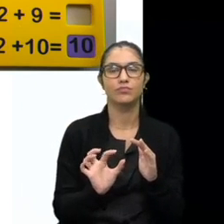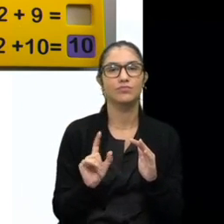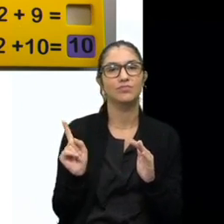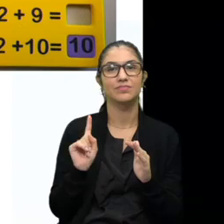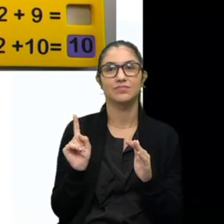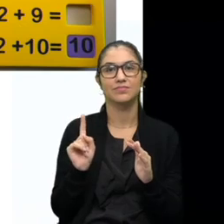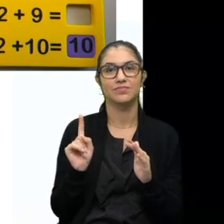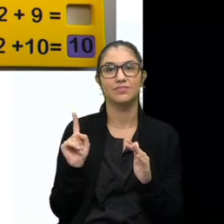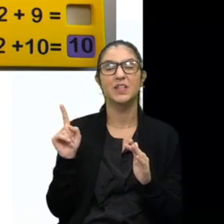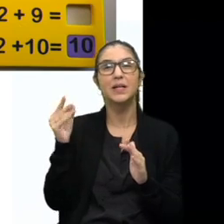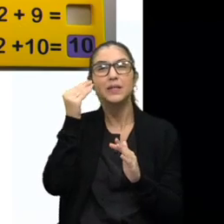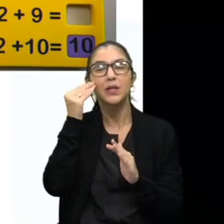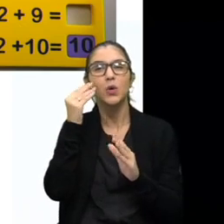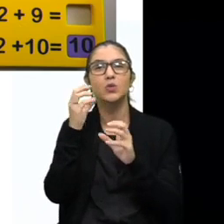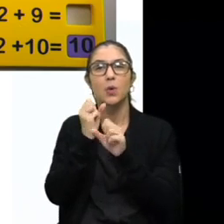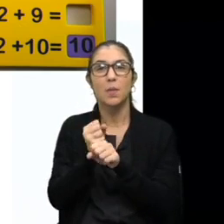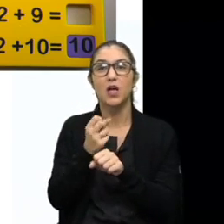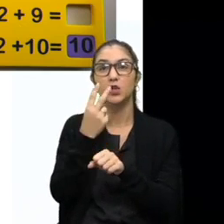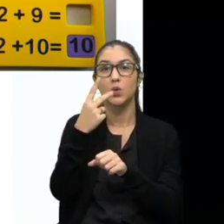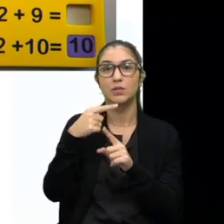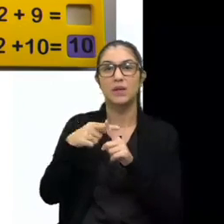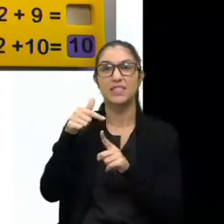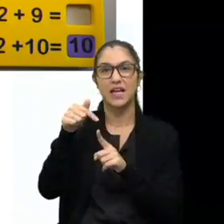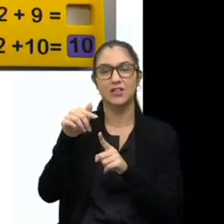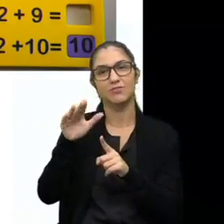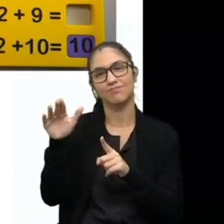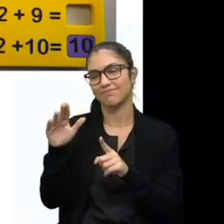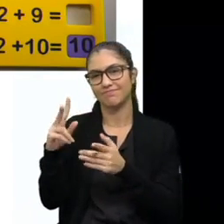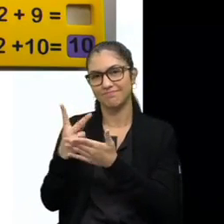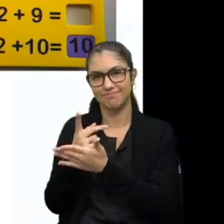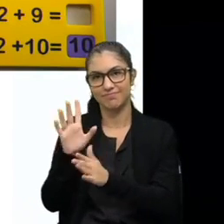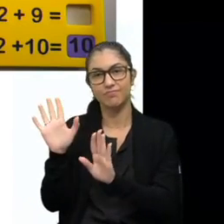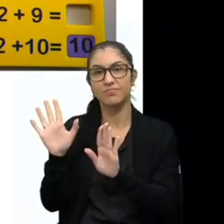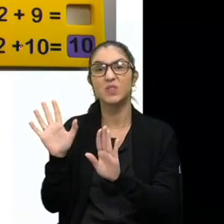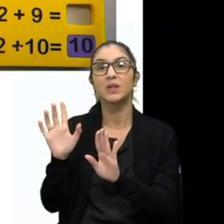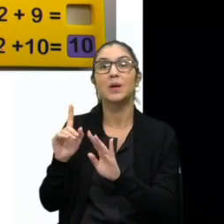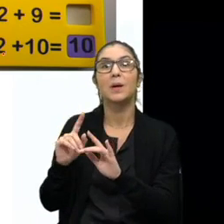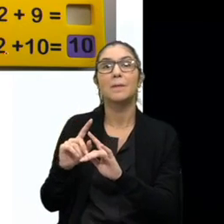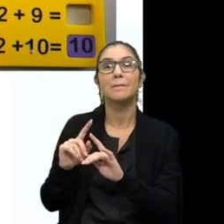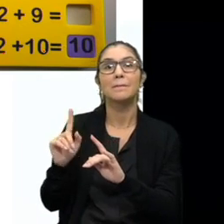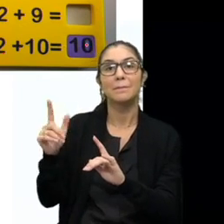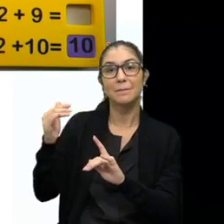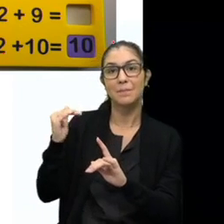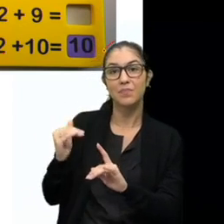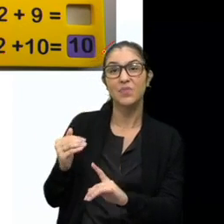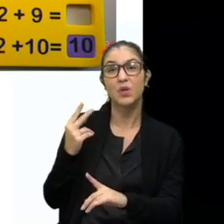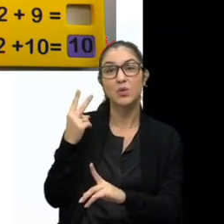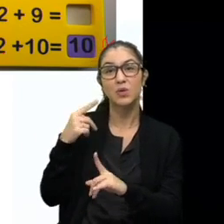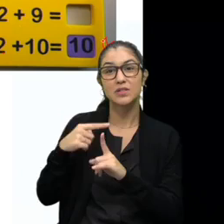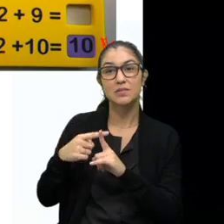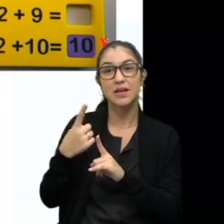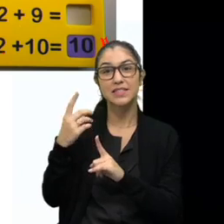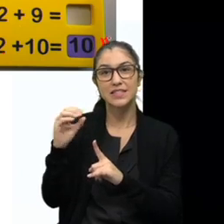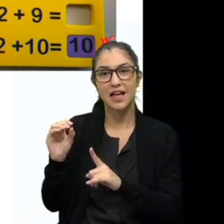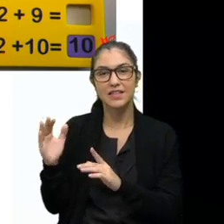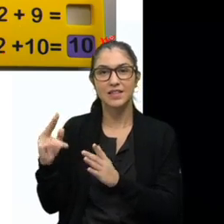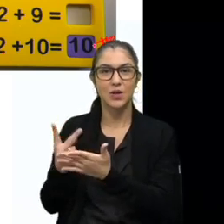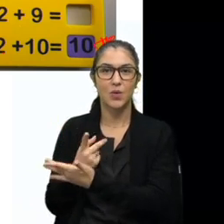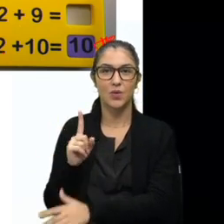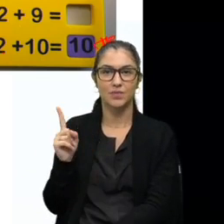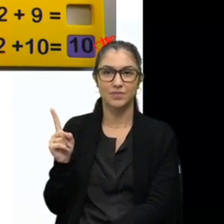Não. Ele tentou somar 2 mais 7, 7, logicamente, errou aqui. E 2 mais 10, 10, ele errou